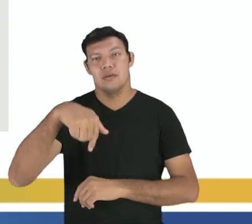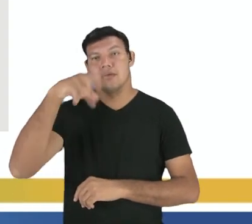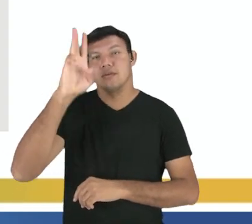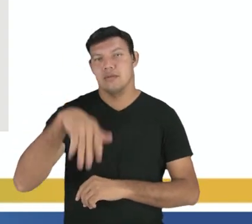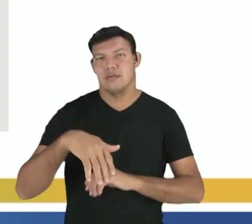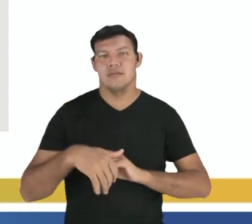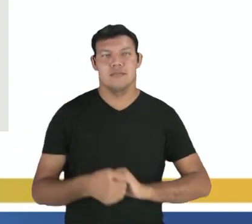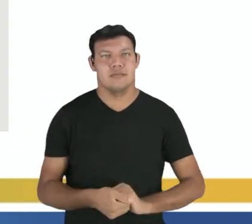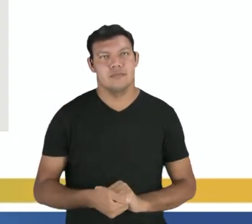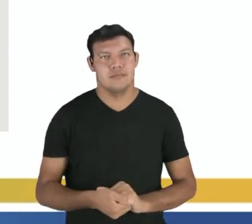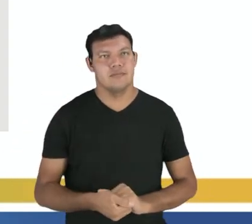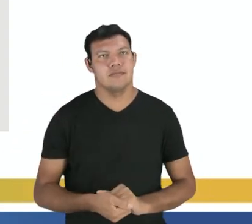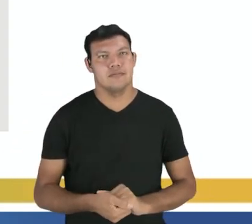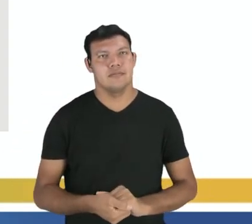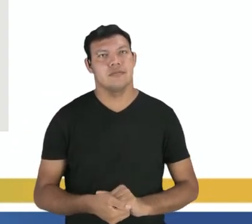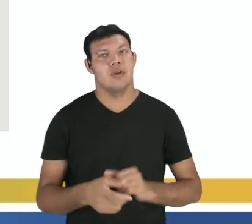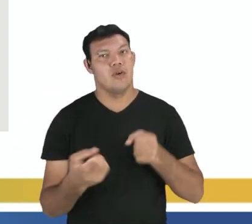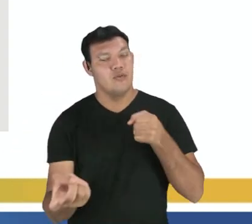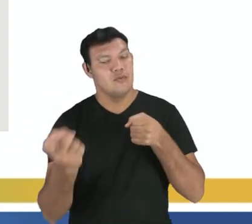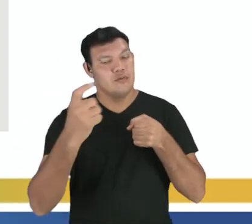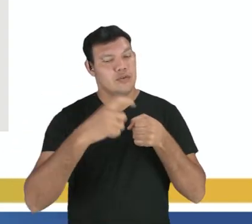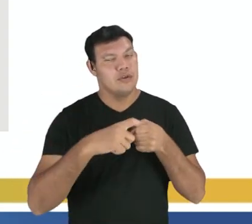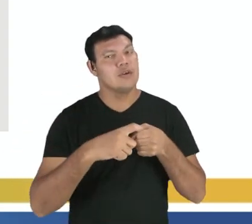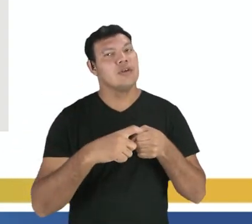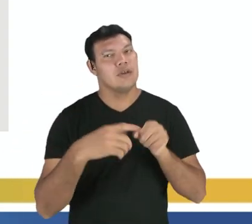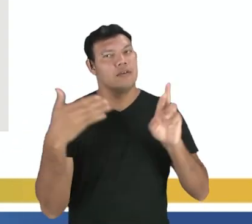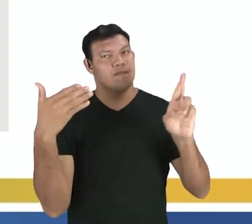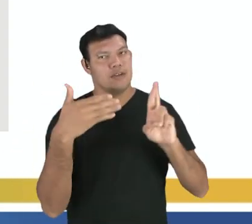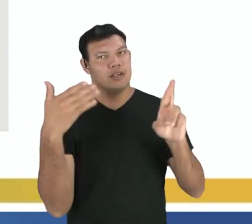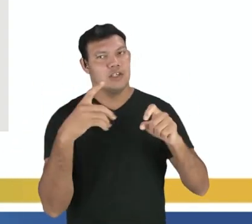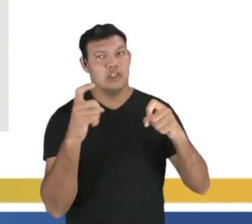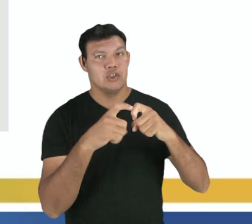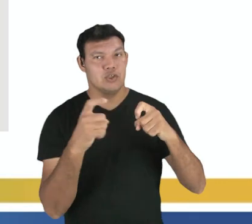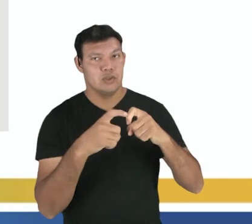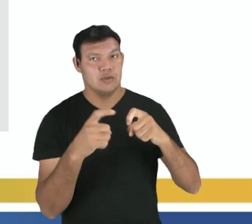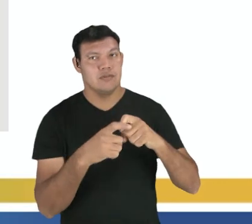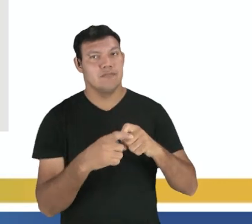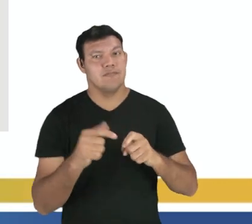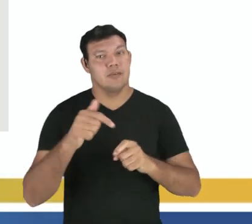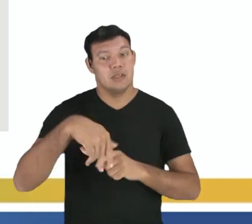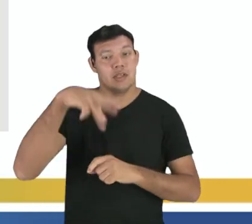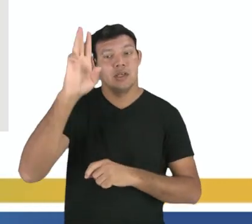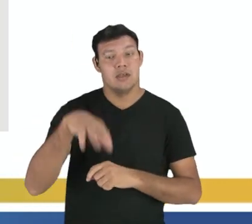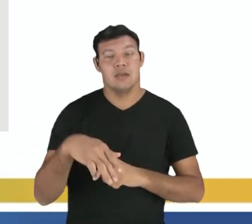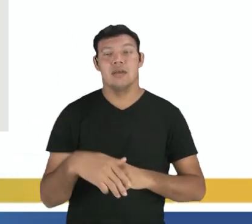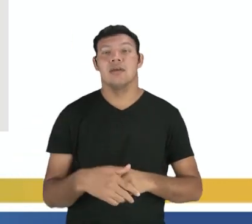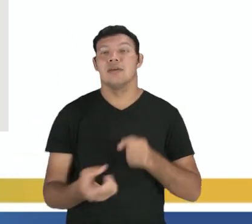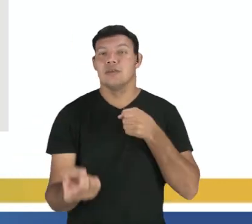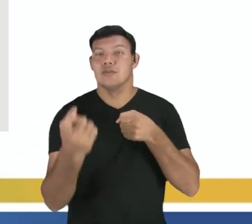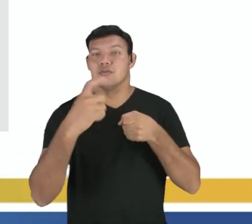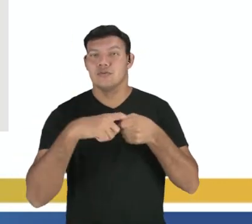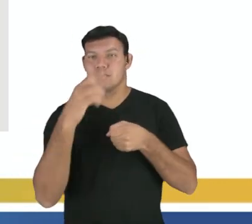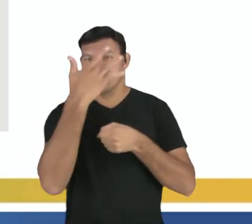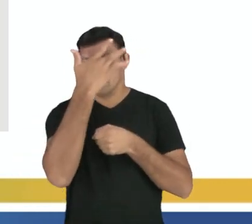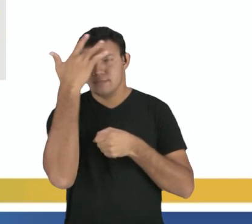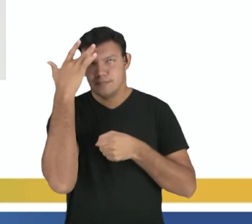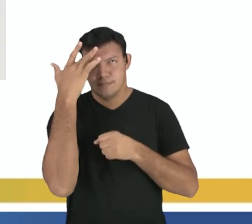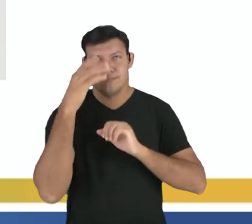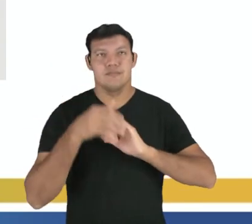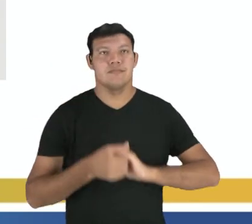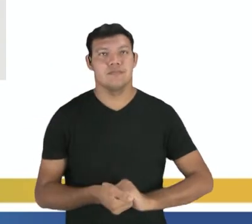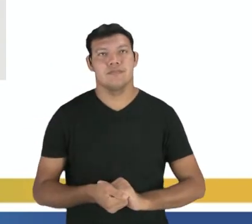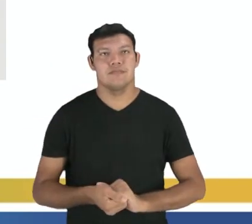retomar médico. Então, vejam que o pronome relativo quem você só usa para retomar pessoas, tá